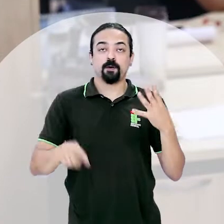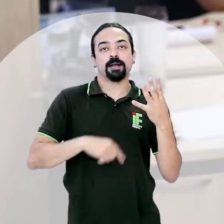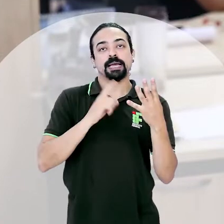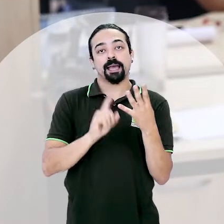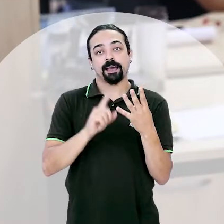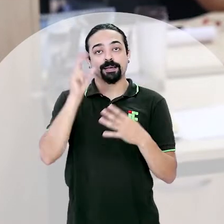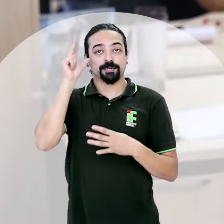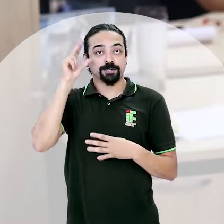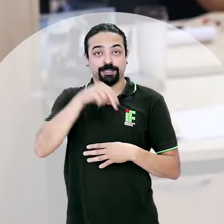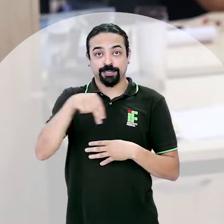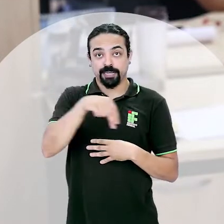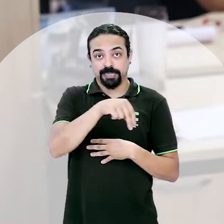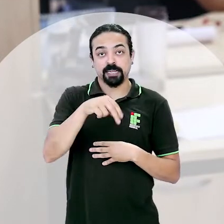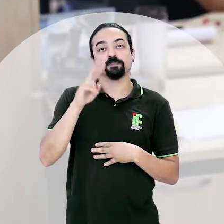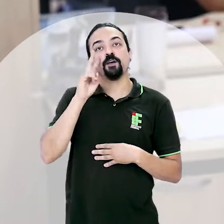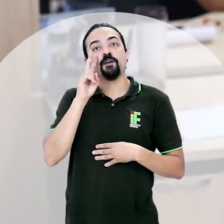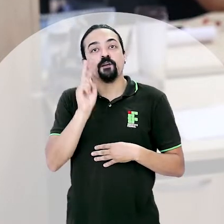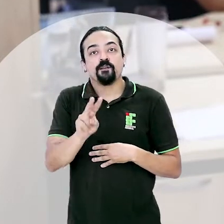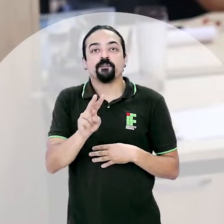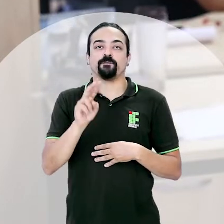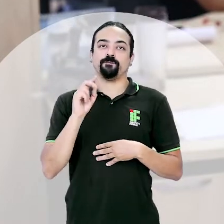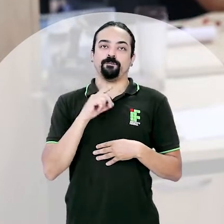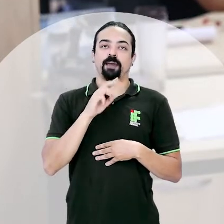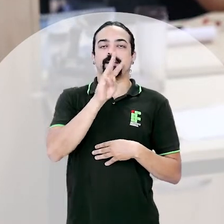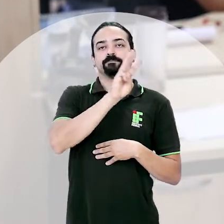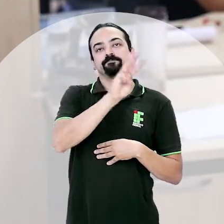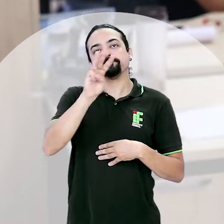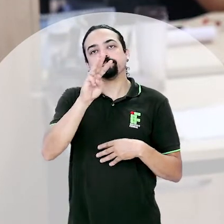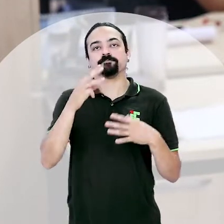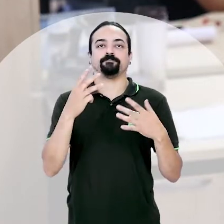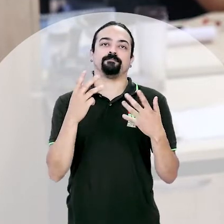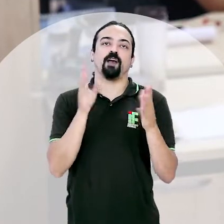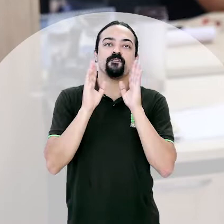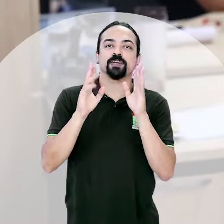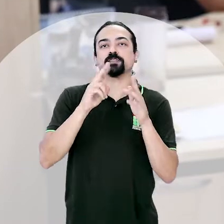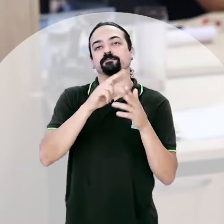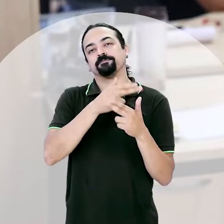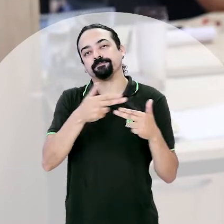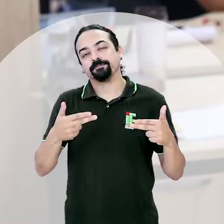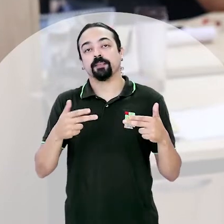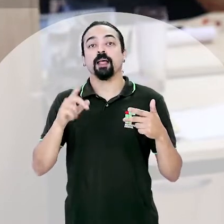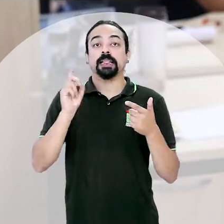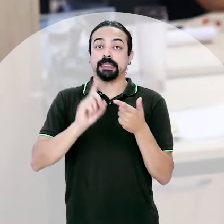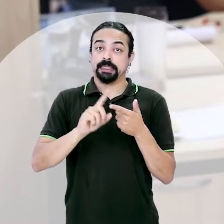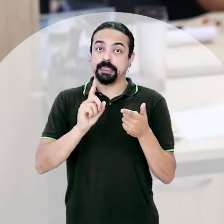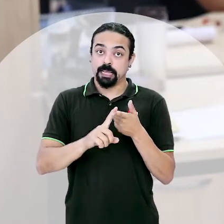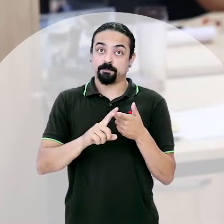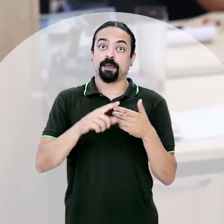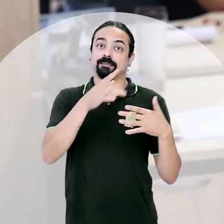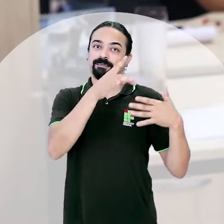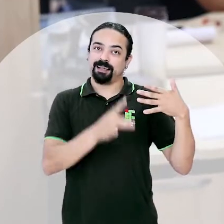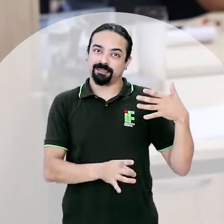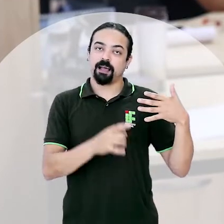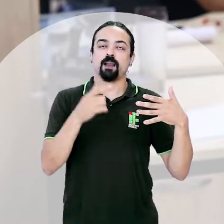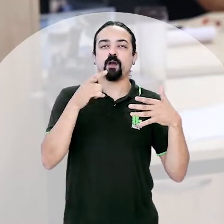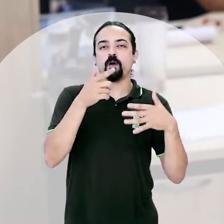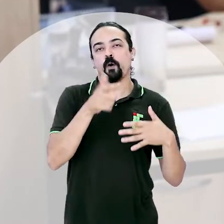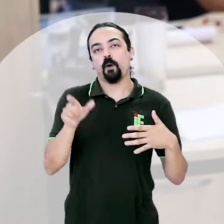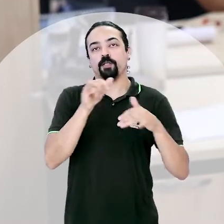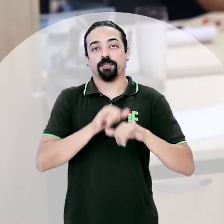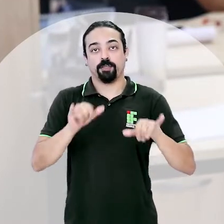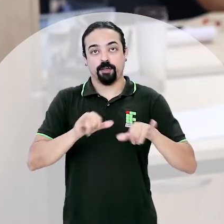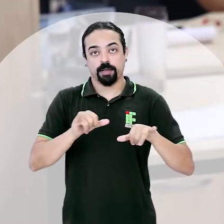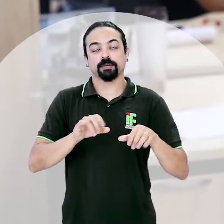acompanhe essas redes sociais para conferir nossos registros e transmissões ao vivo os detalhes destas e de outras